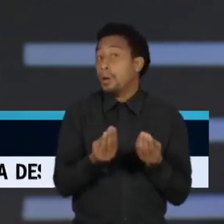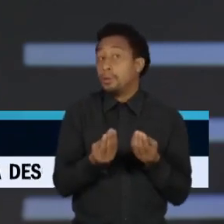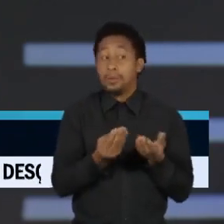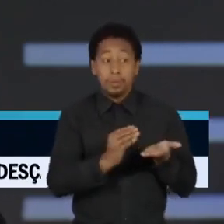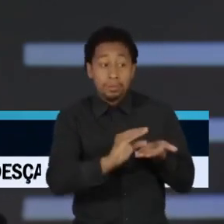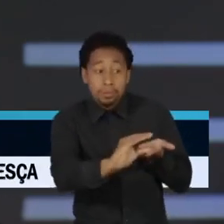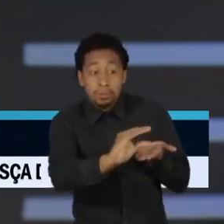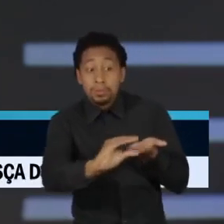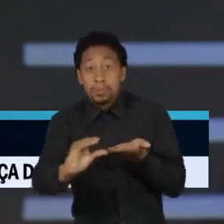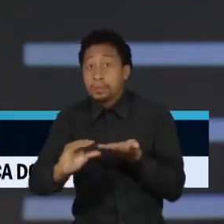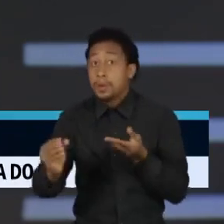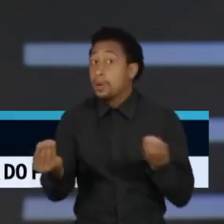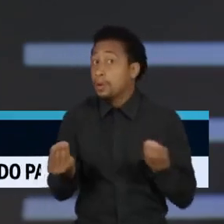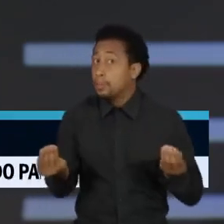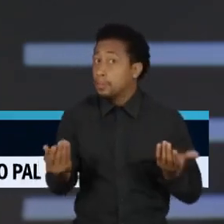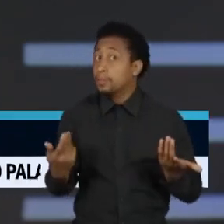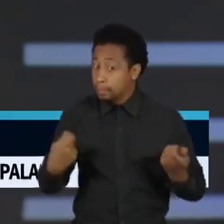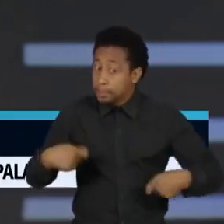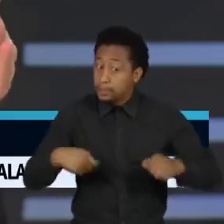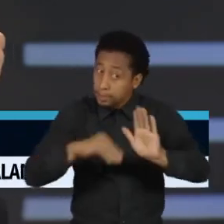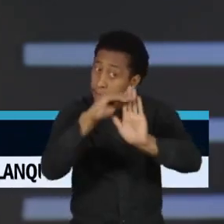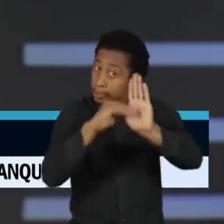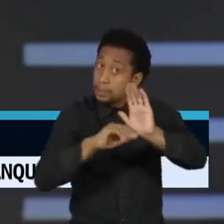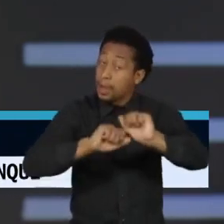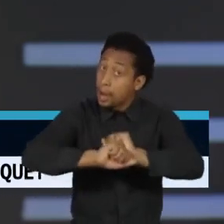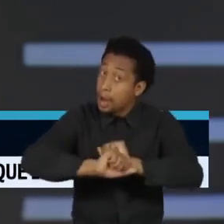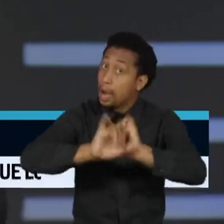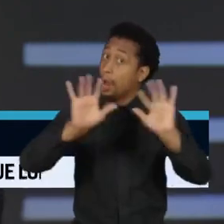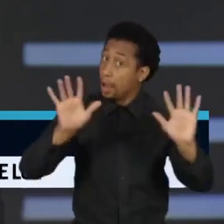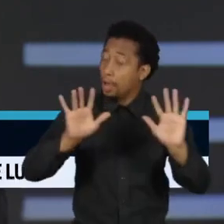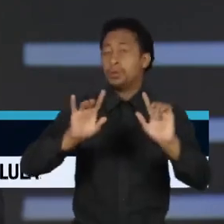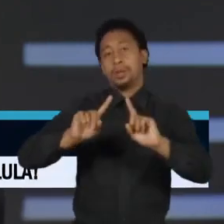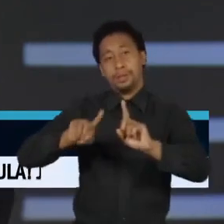mais rigoroso. Gerando essa confiança, a expectativa faz com que,